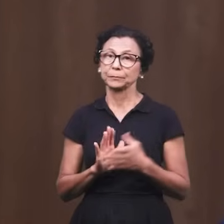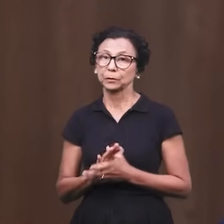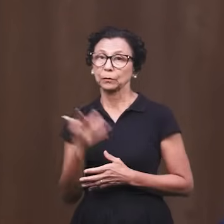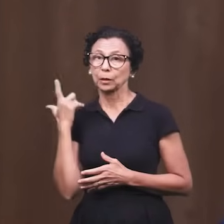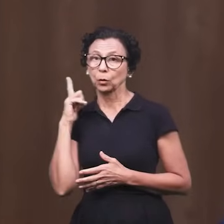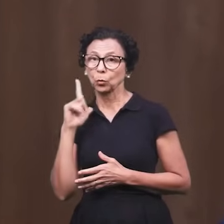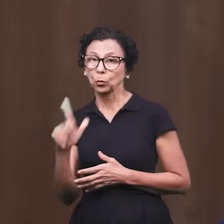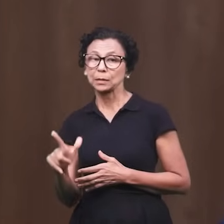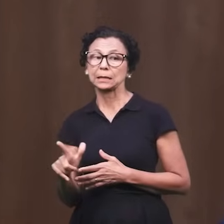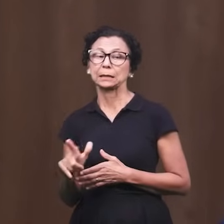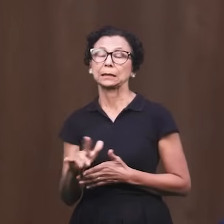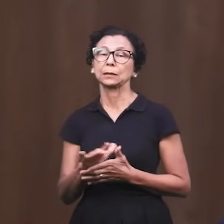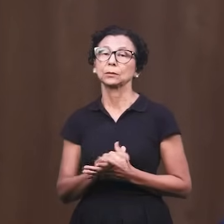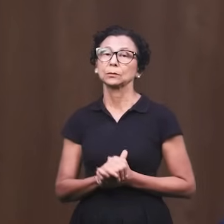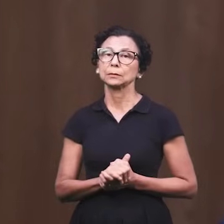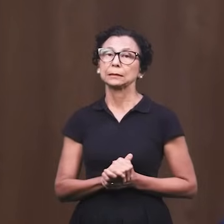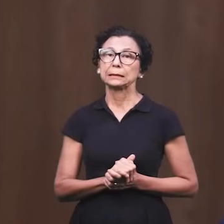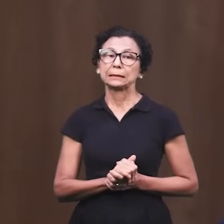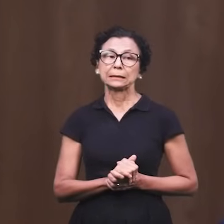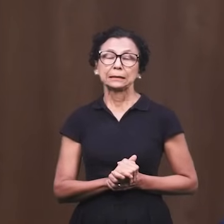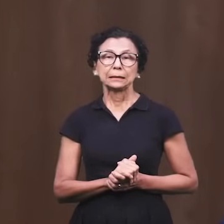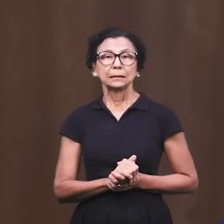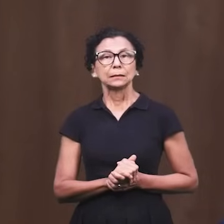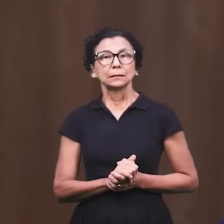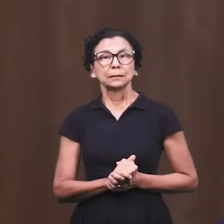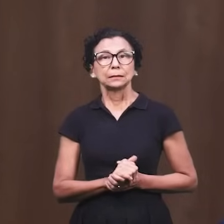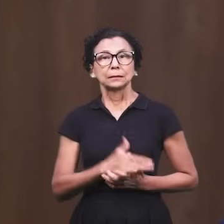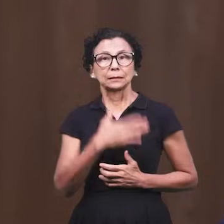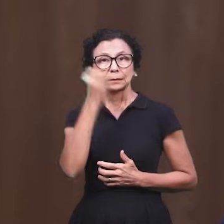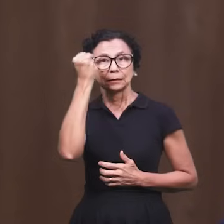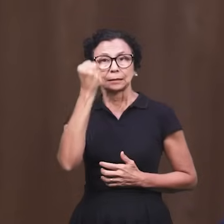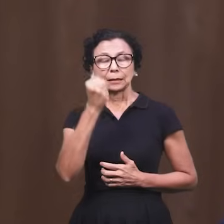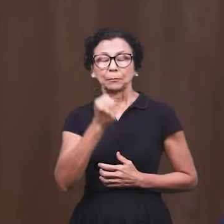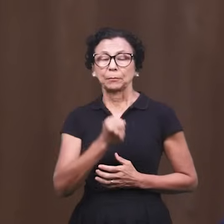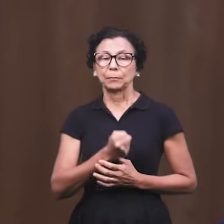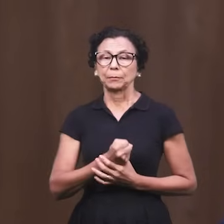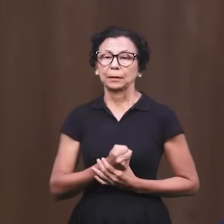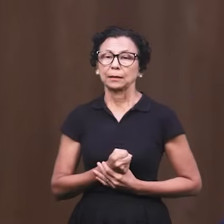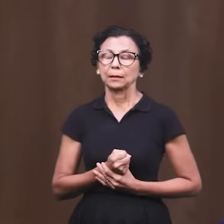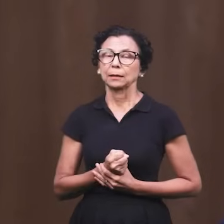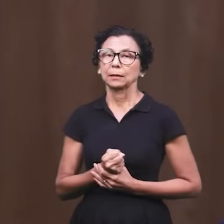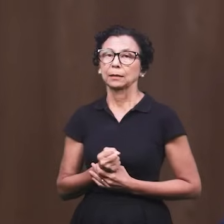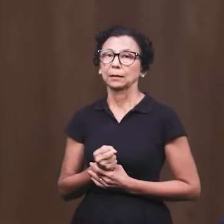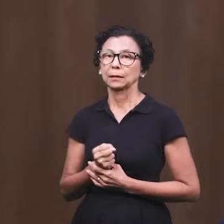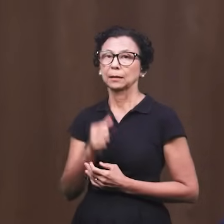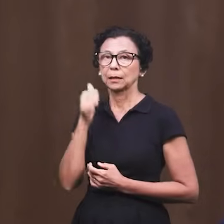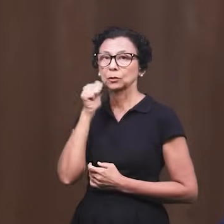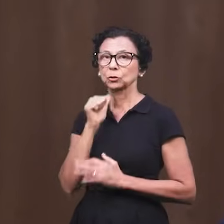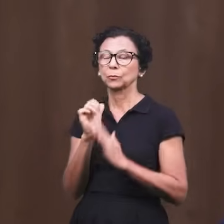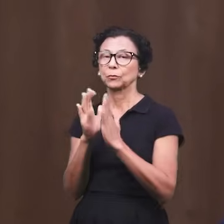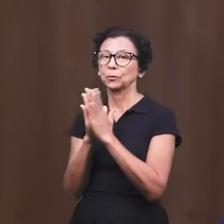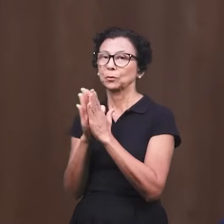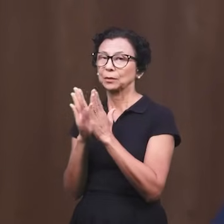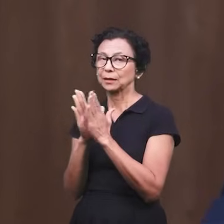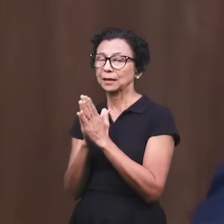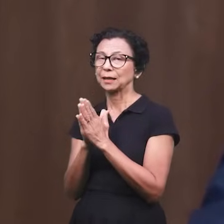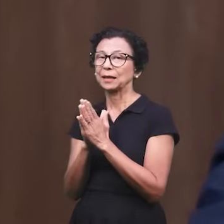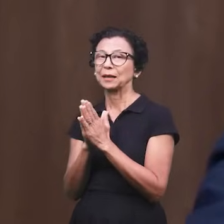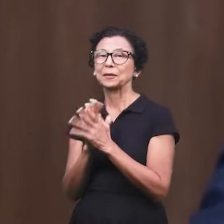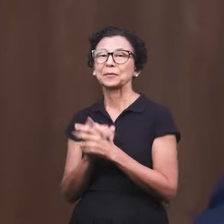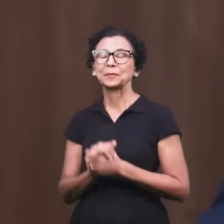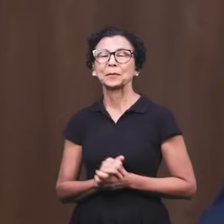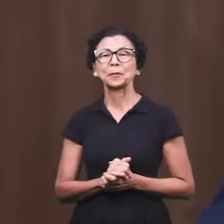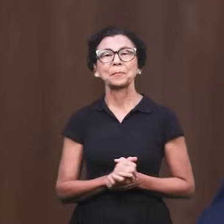de sair dessa situação, e aí ela foi orar, buscar o Senhor e tudo mais, e casou com um instrumentista